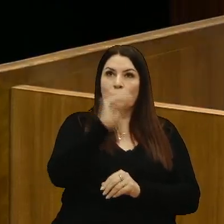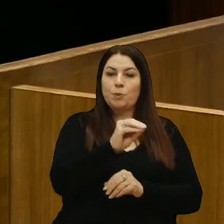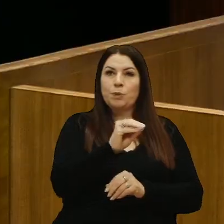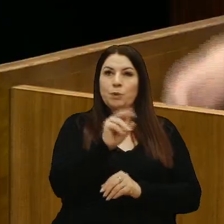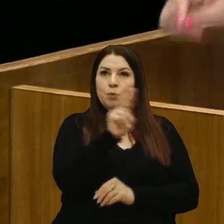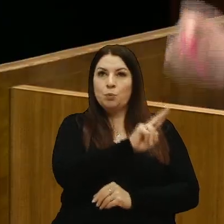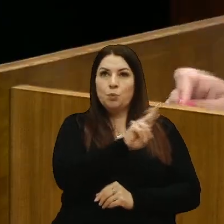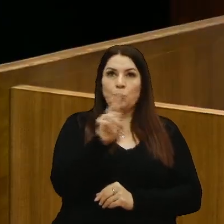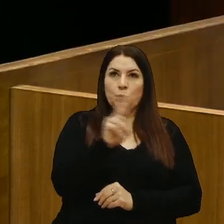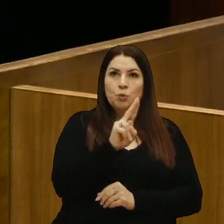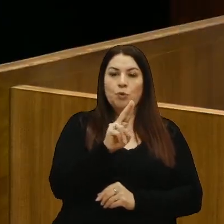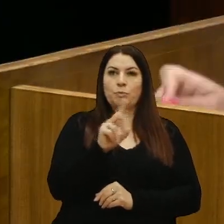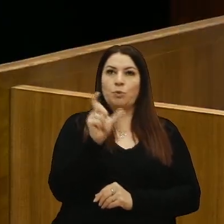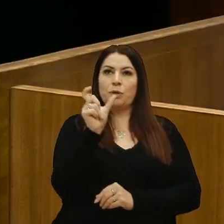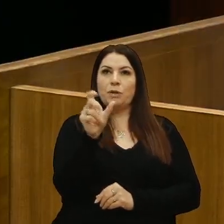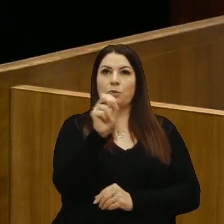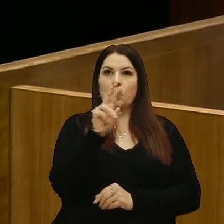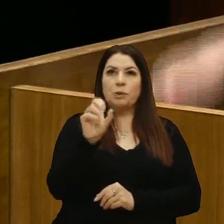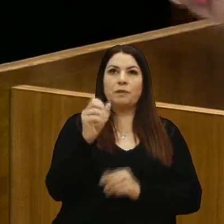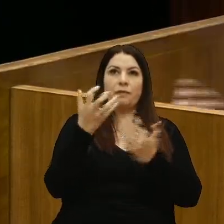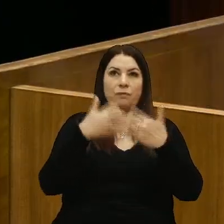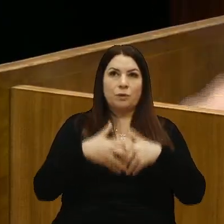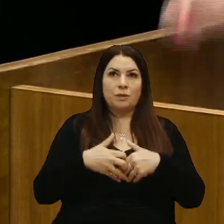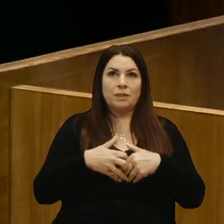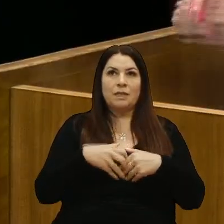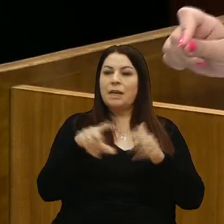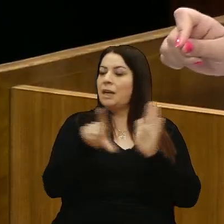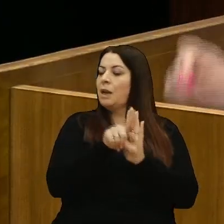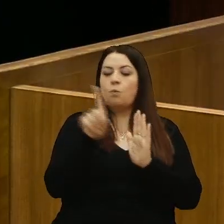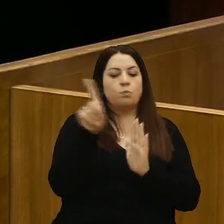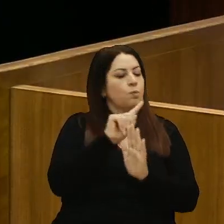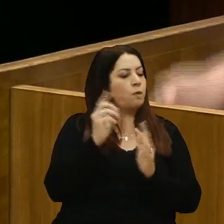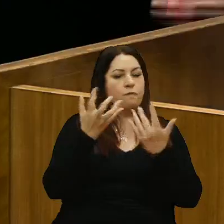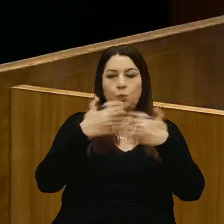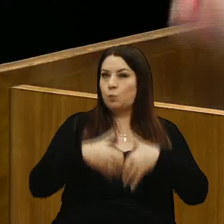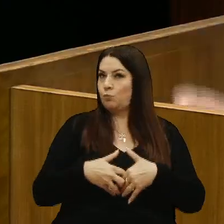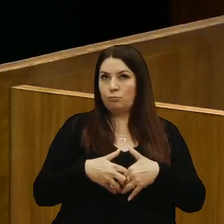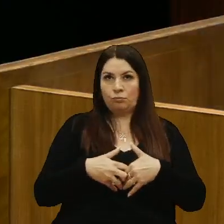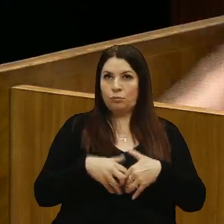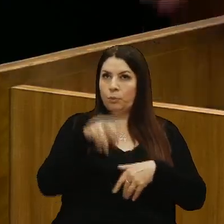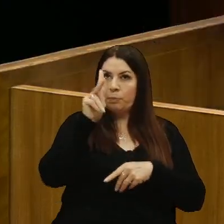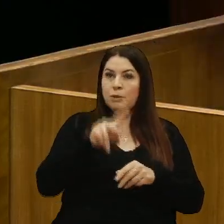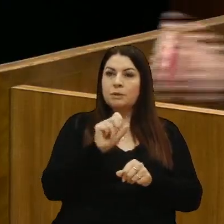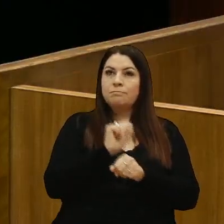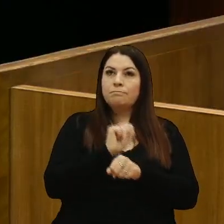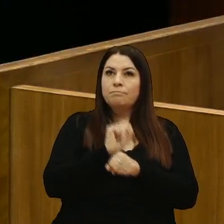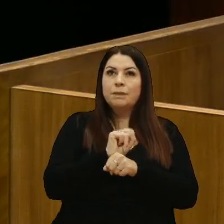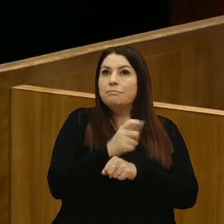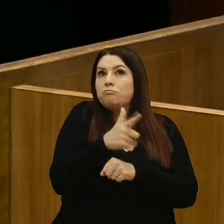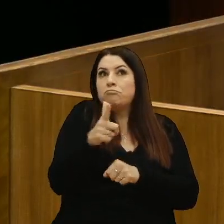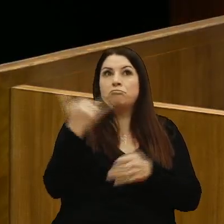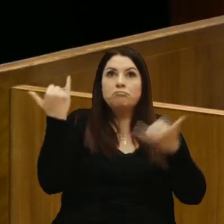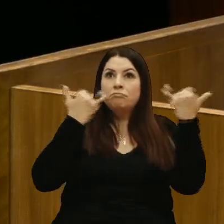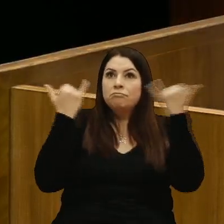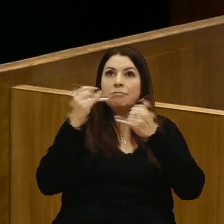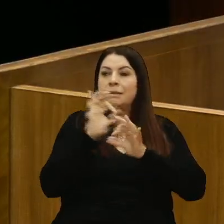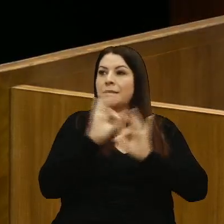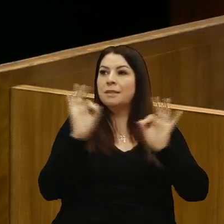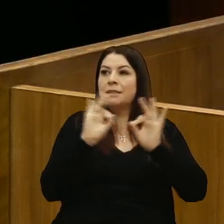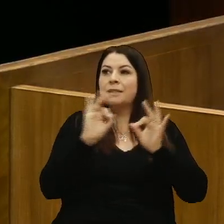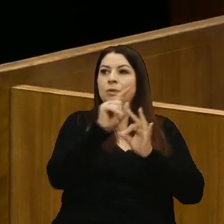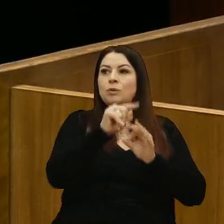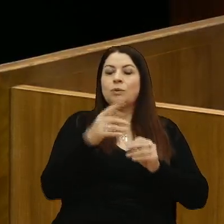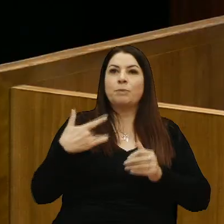seu nome, o cartão do SUS lá e vai funcionar. E a lei não funciona. E as pessoas ficam sem informação nenhuma